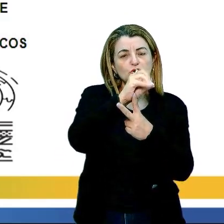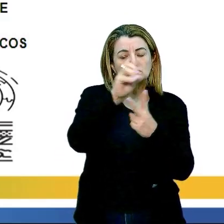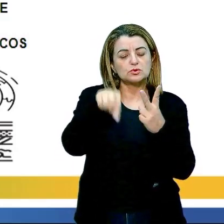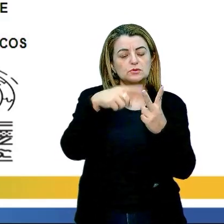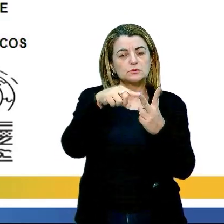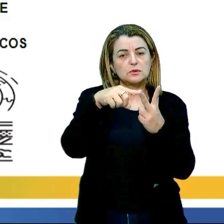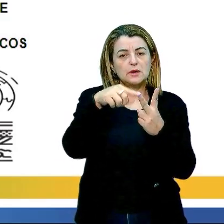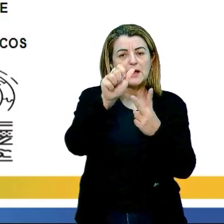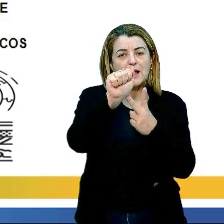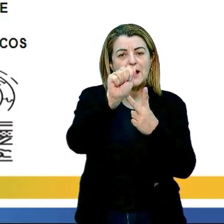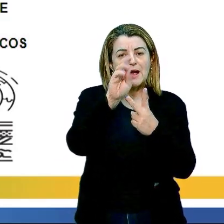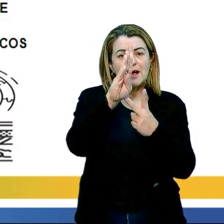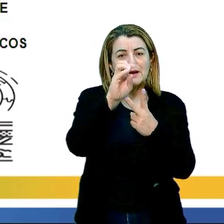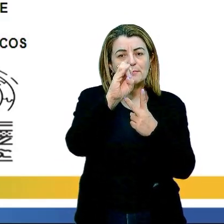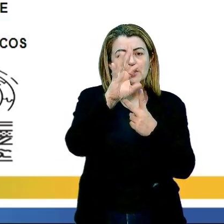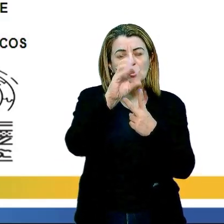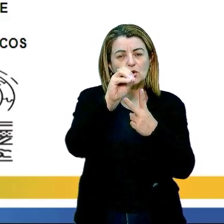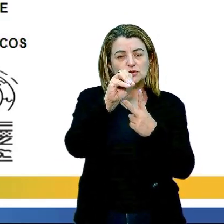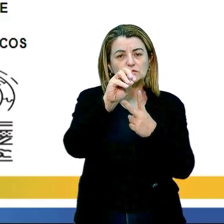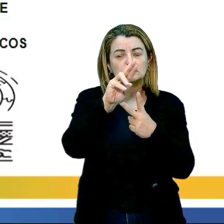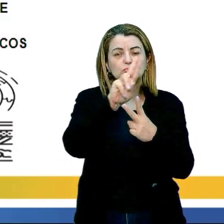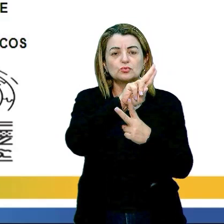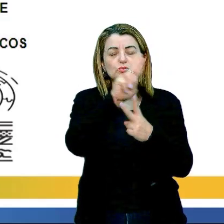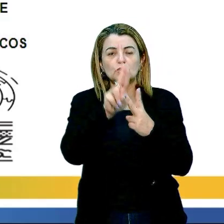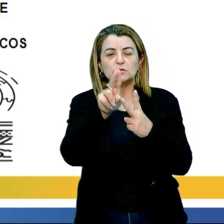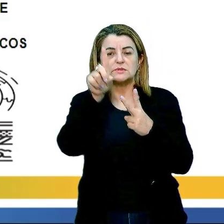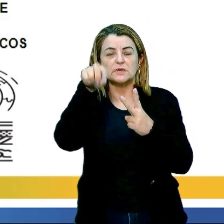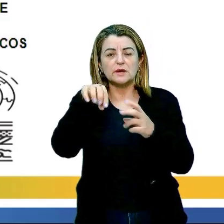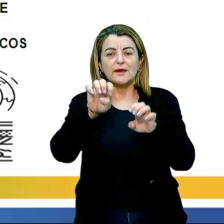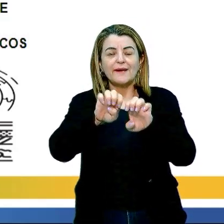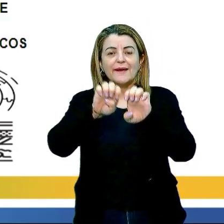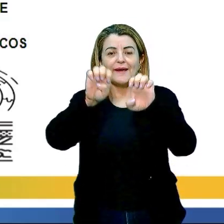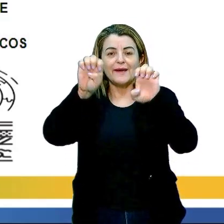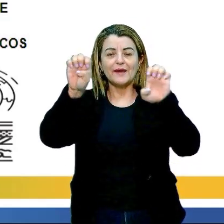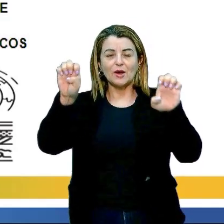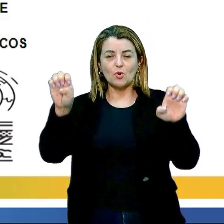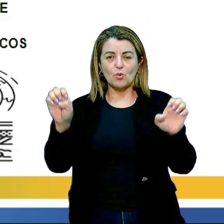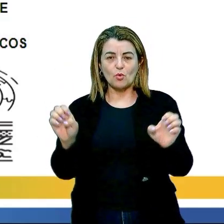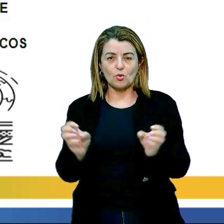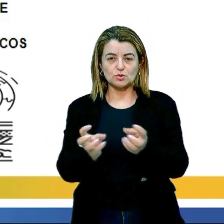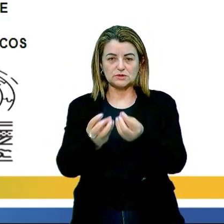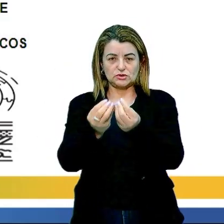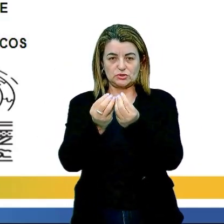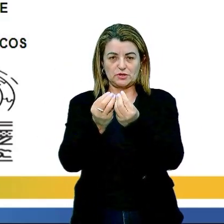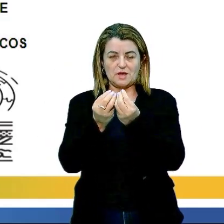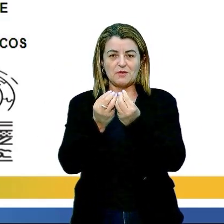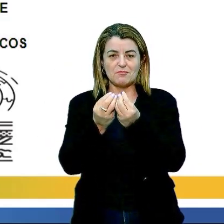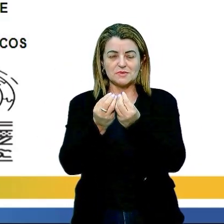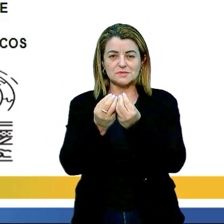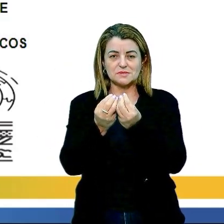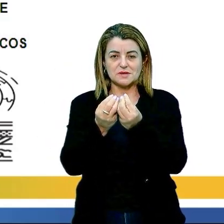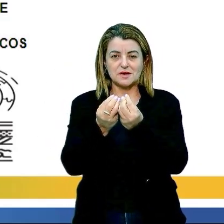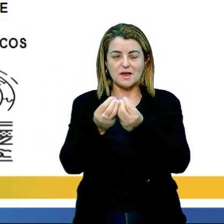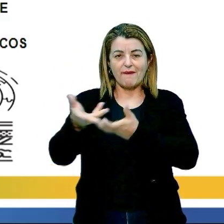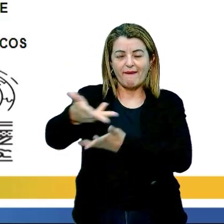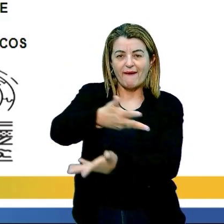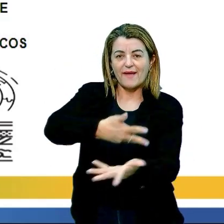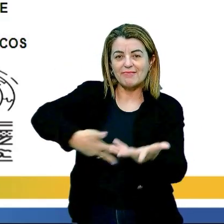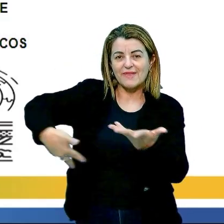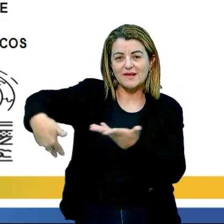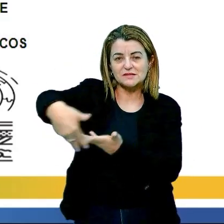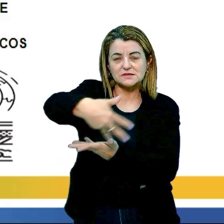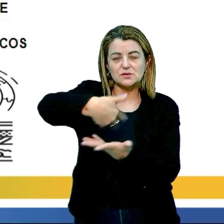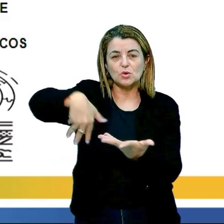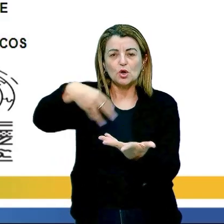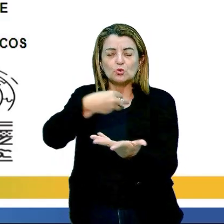de ecossistema. Ok? Então, o ecossistema é algo mais complexo, é a interação do que é